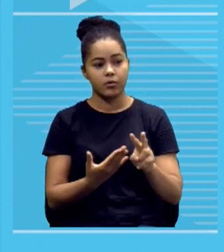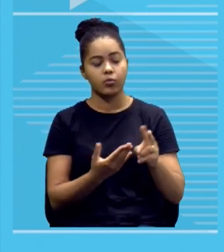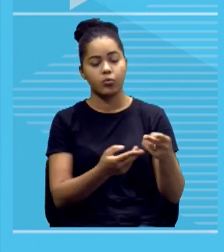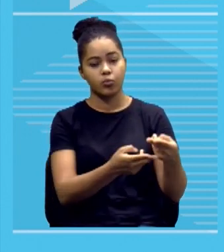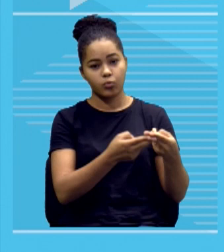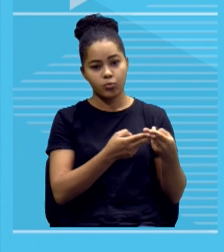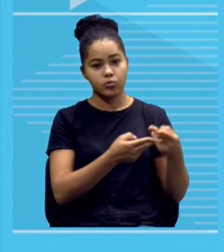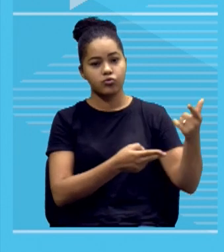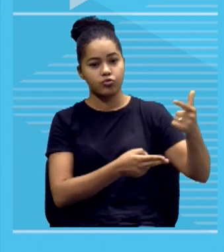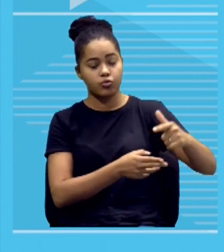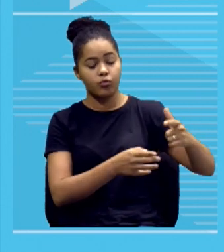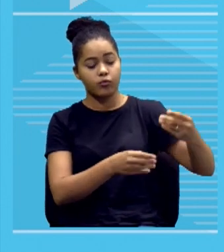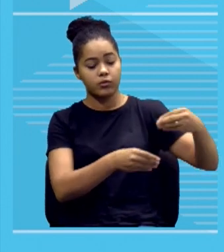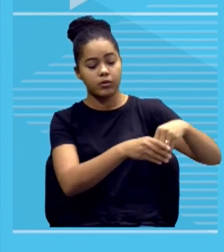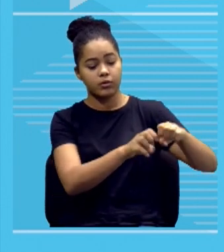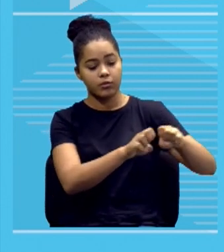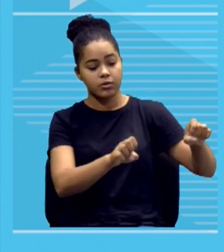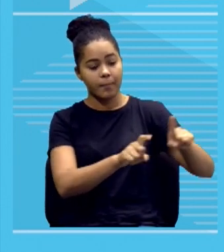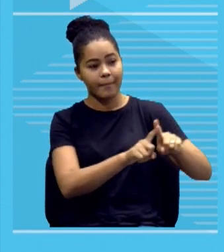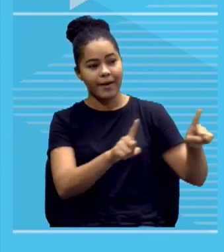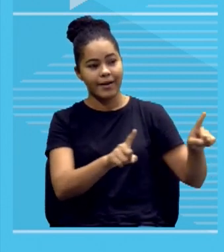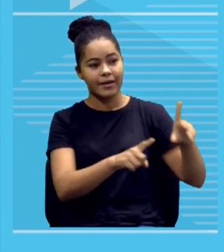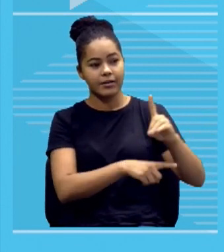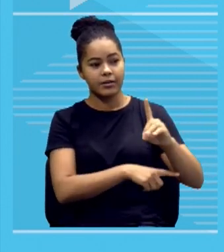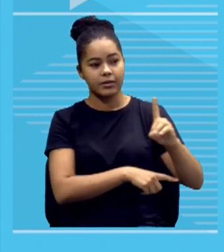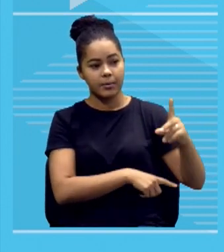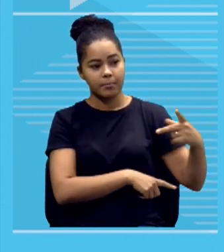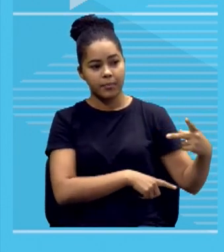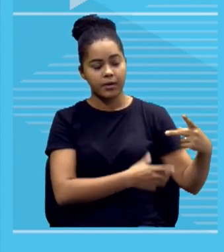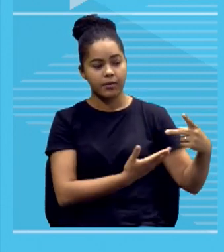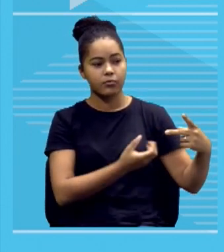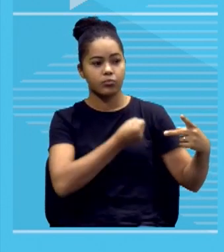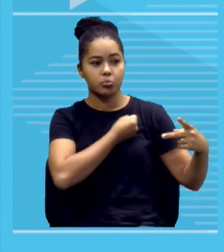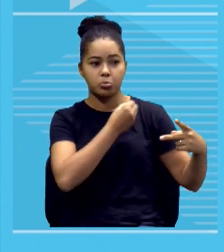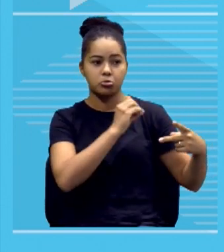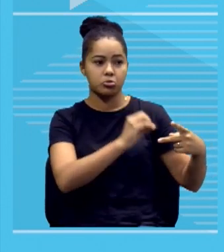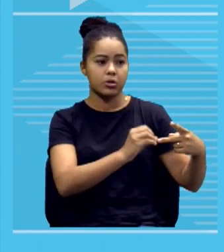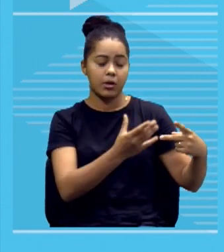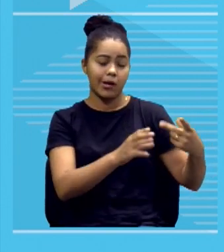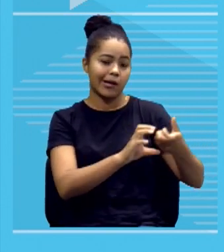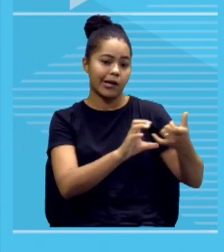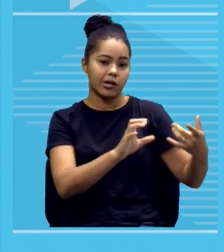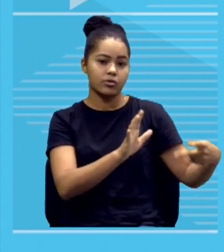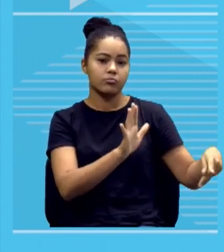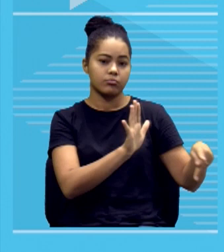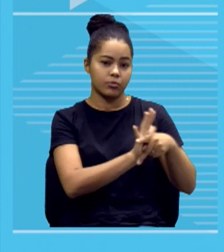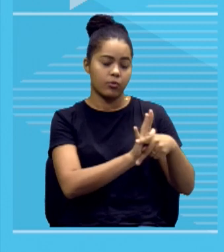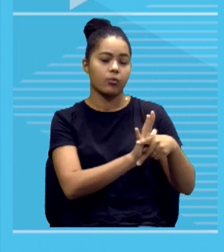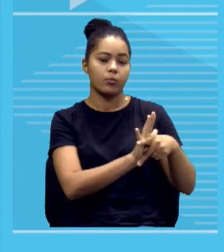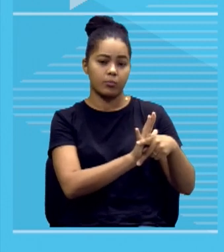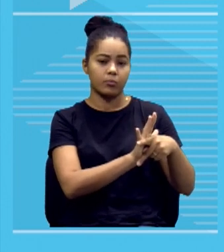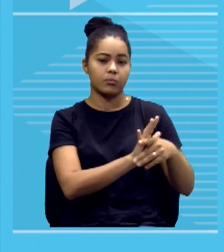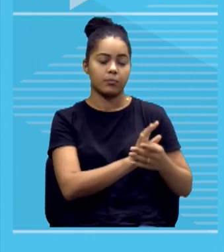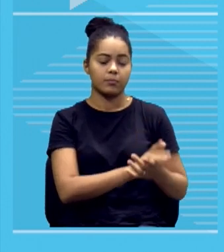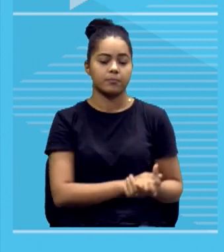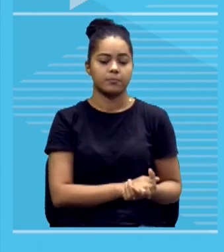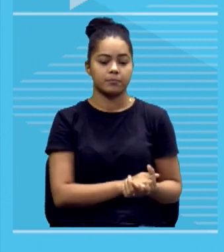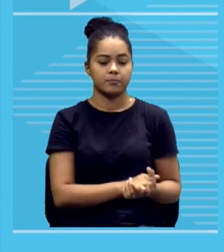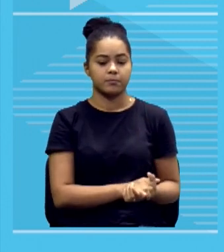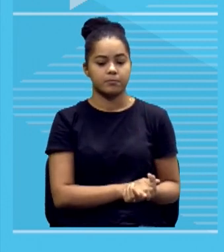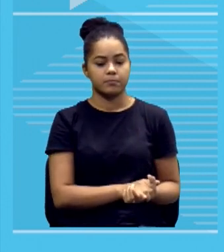novo na equação, só que dessa vez zerando a DDP, porque é característica de ICC, tá bom? Corrente de